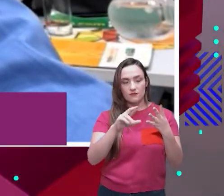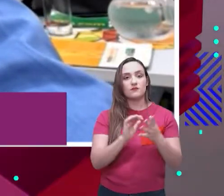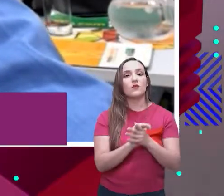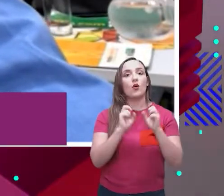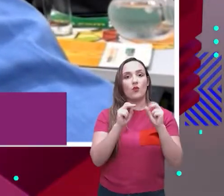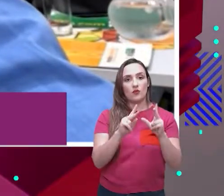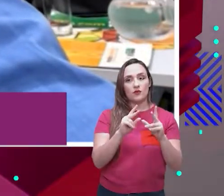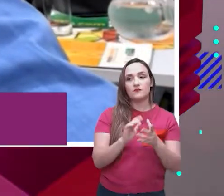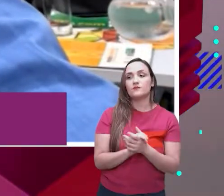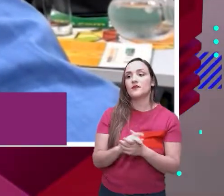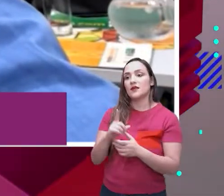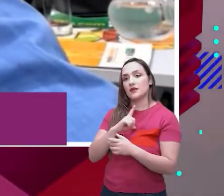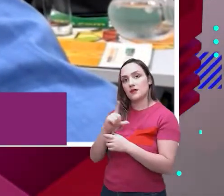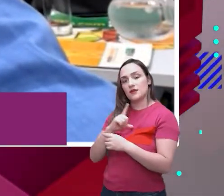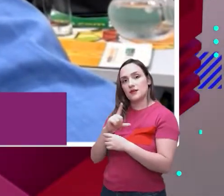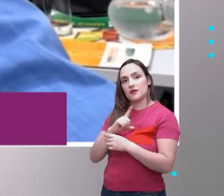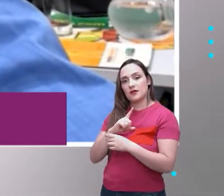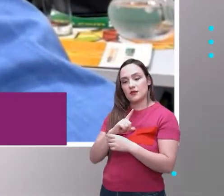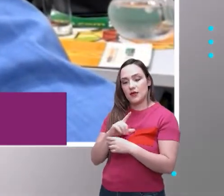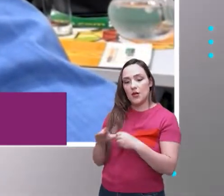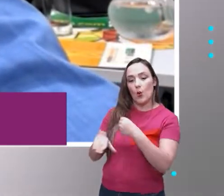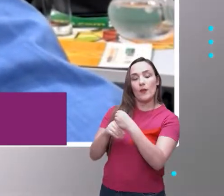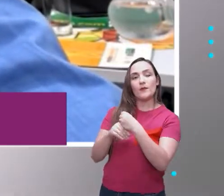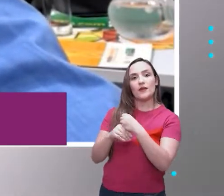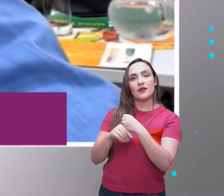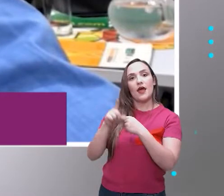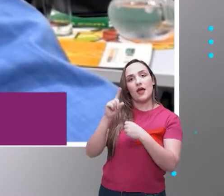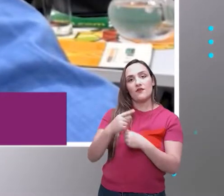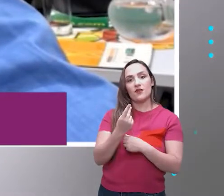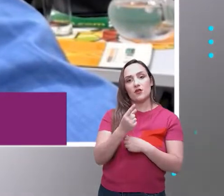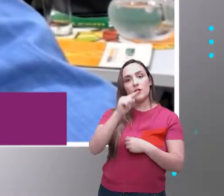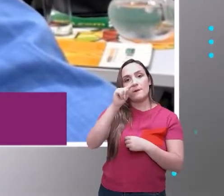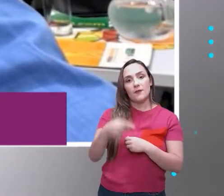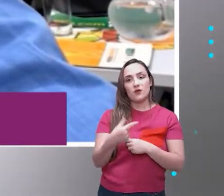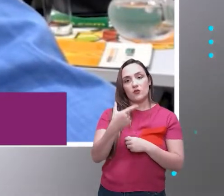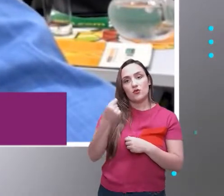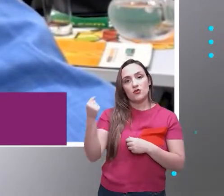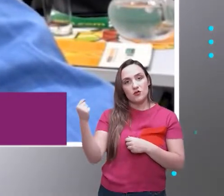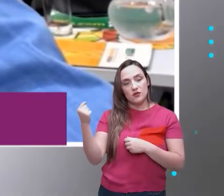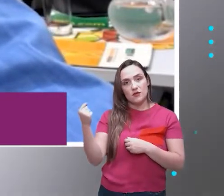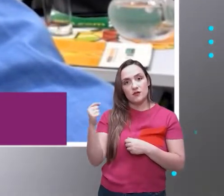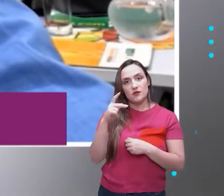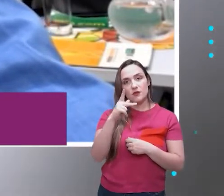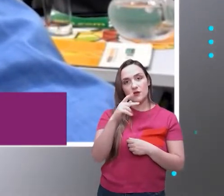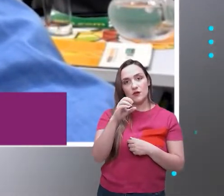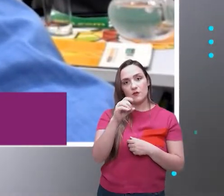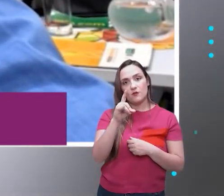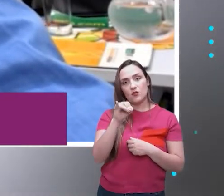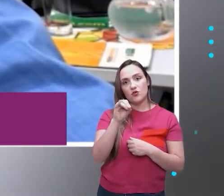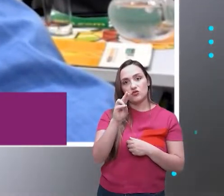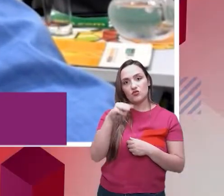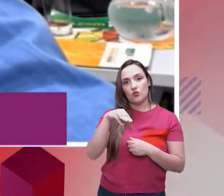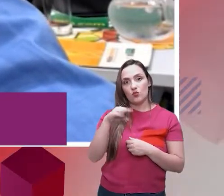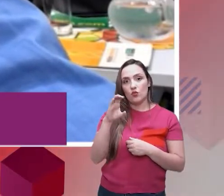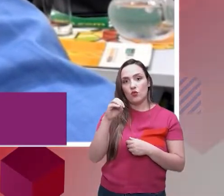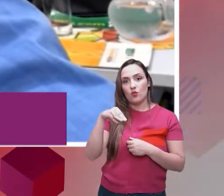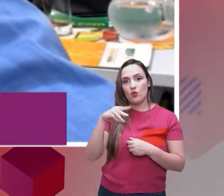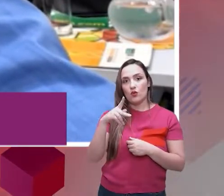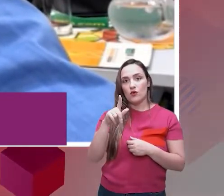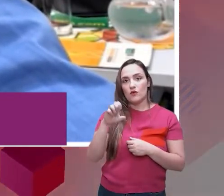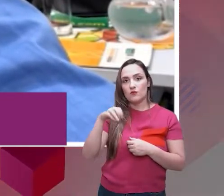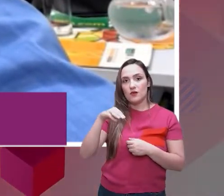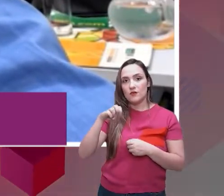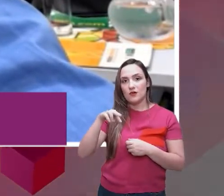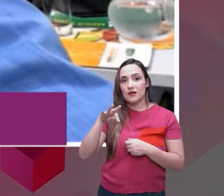aí passamos na Pode Complementar ao R$ 1.200, como é o mesmo valor da Pode Complementar Paralímpico.